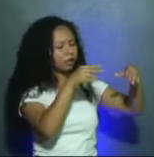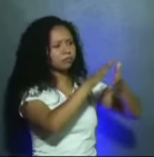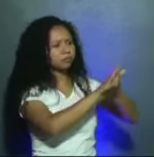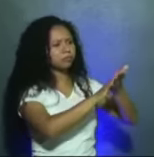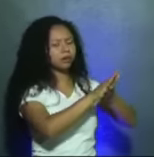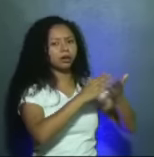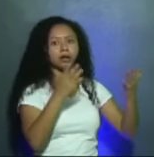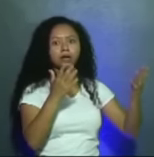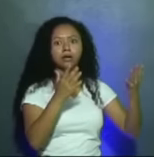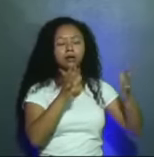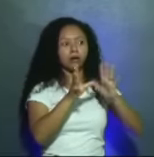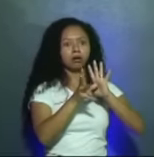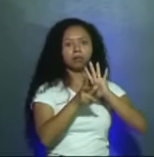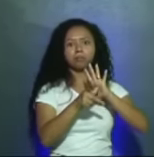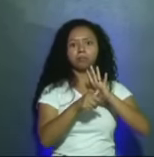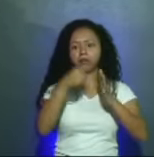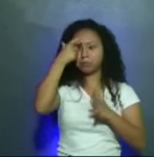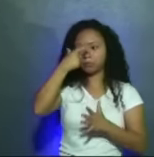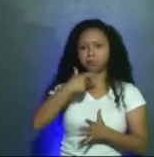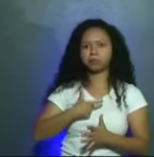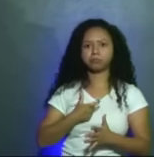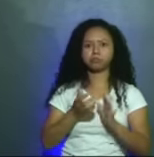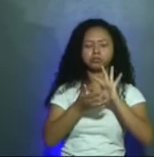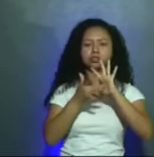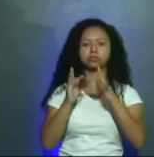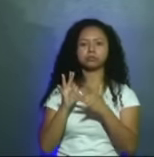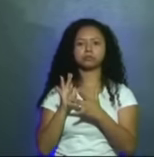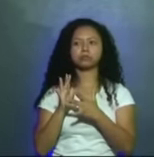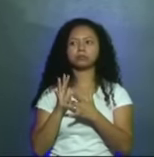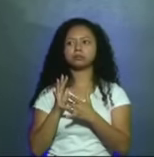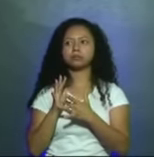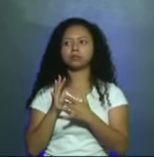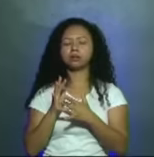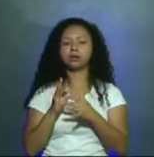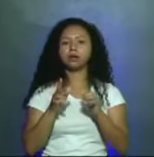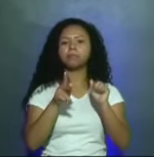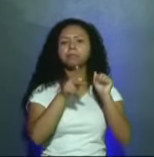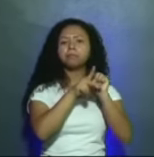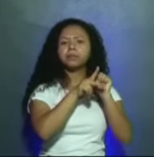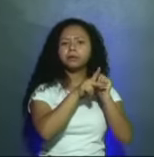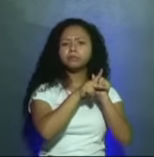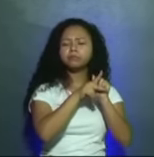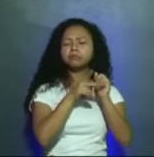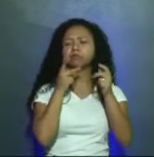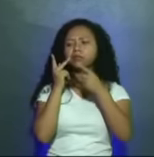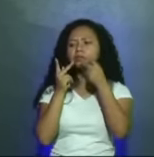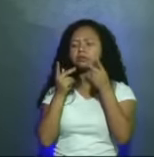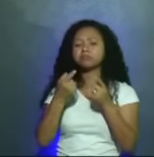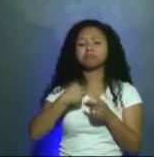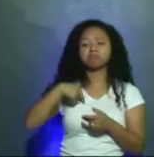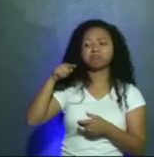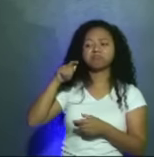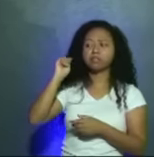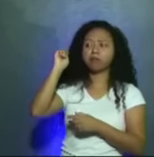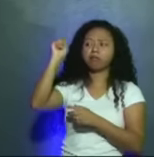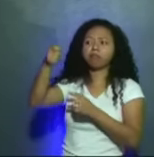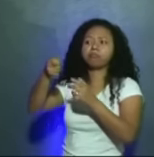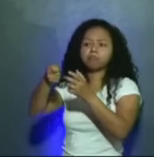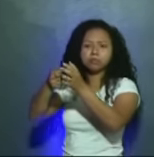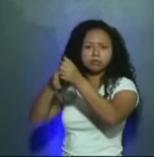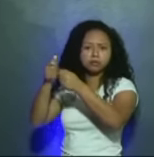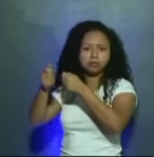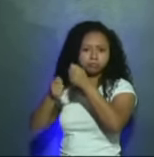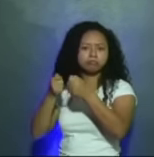Jesus tinha ressuscitado. Pedro falou assim, ai, eu vou pescar. E os outros falaram assim, ai, nós vamos com você, né? Eles foram